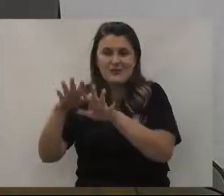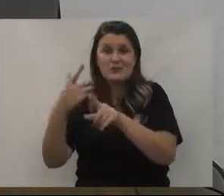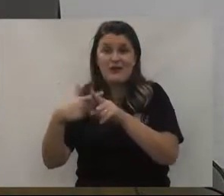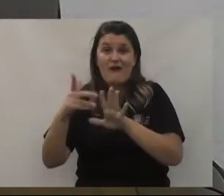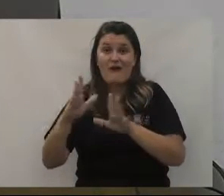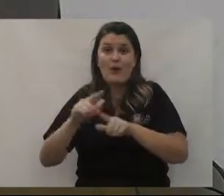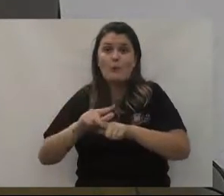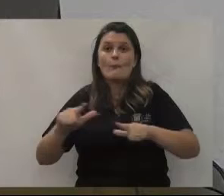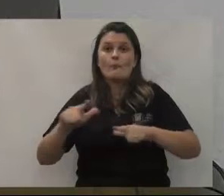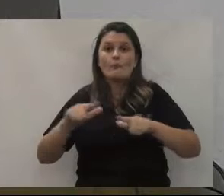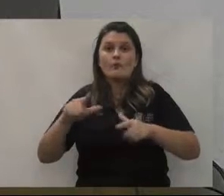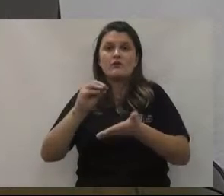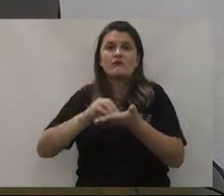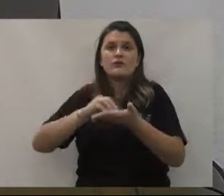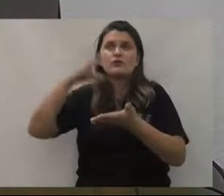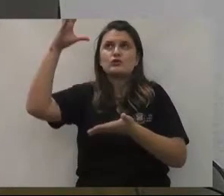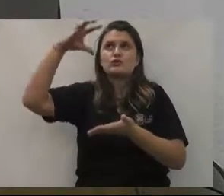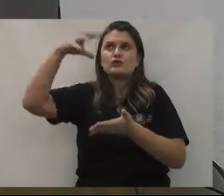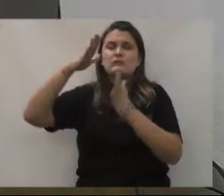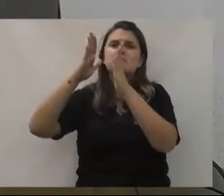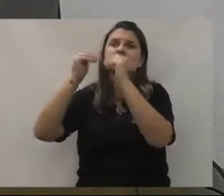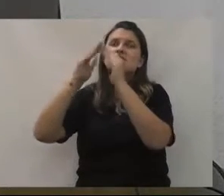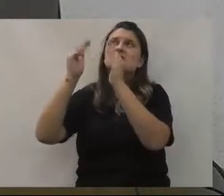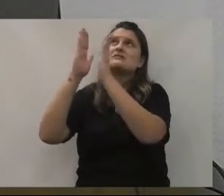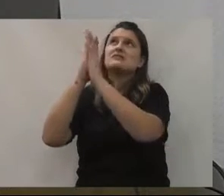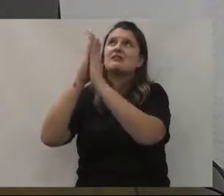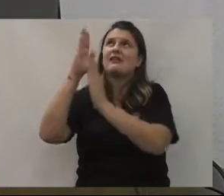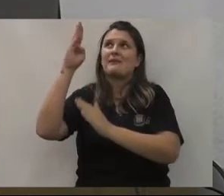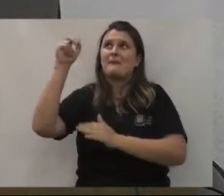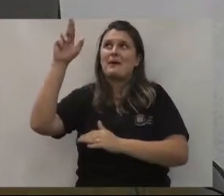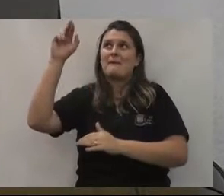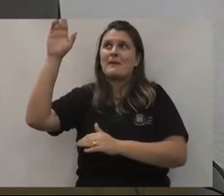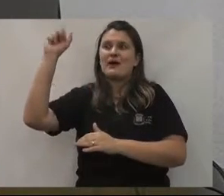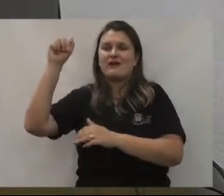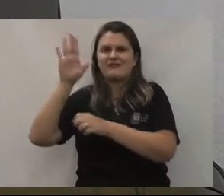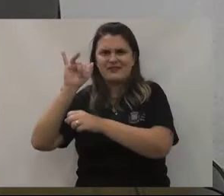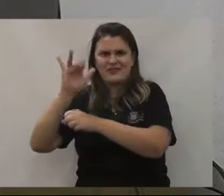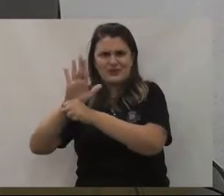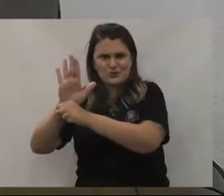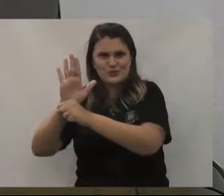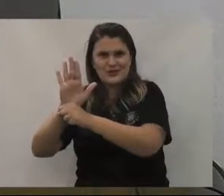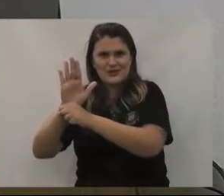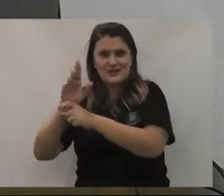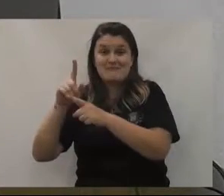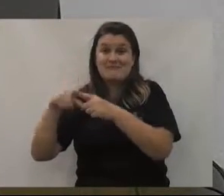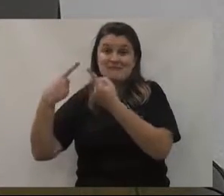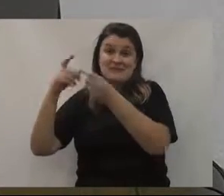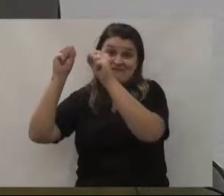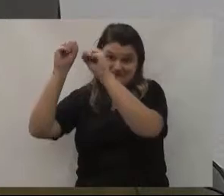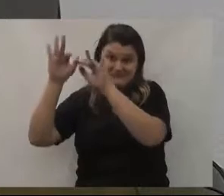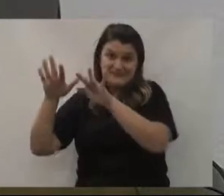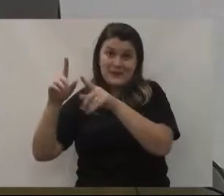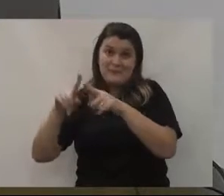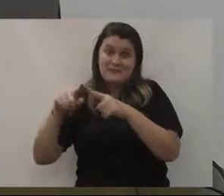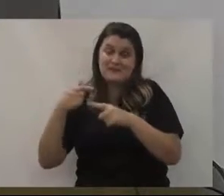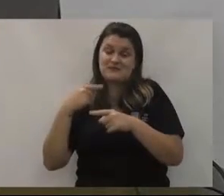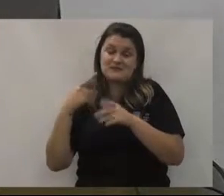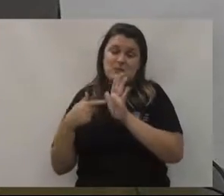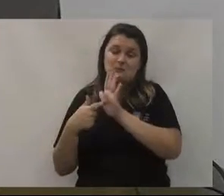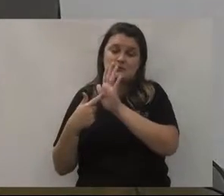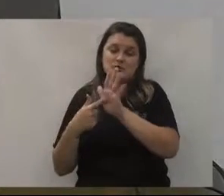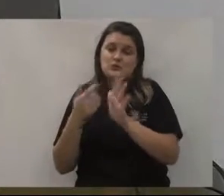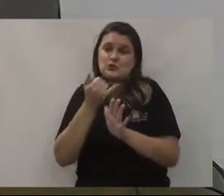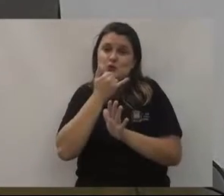lembra, troveja, aí vão pedir clemência para Santa Bárbara. Ela vai ajudar, claro. Então, pessoal, era a minha apresentação.